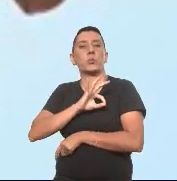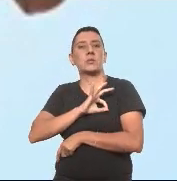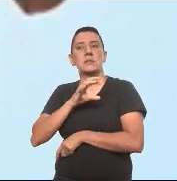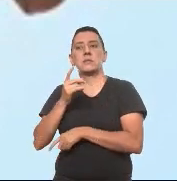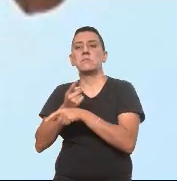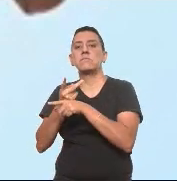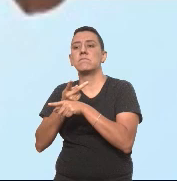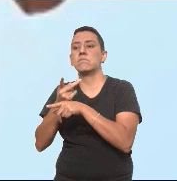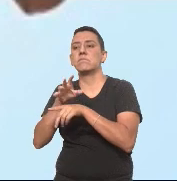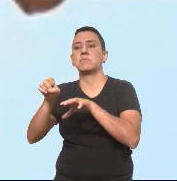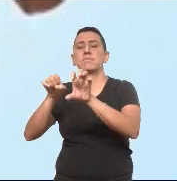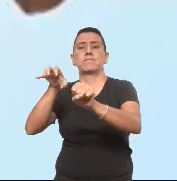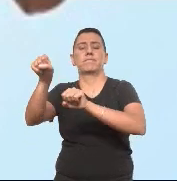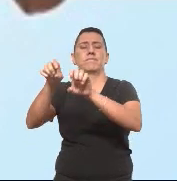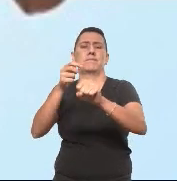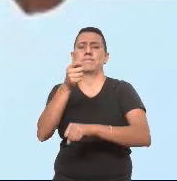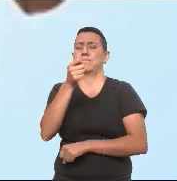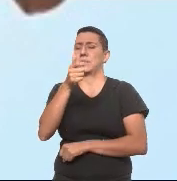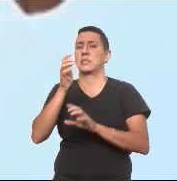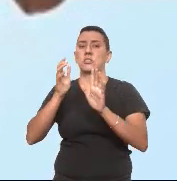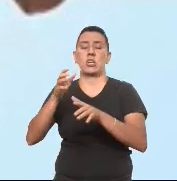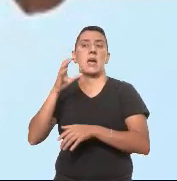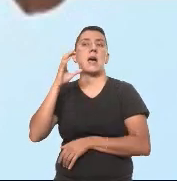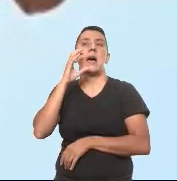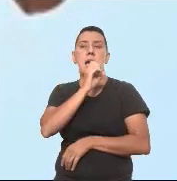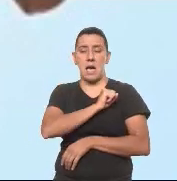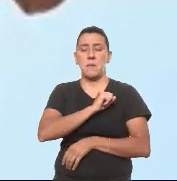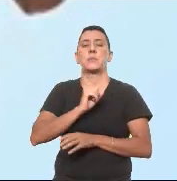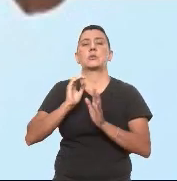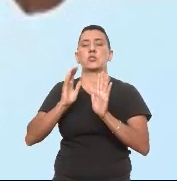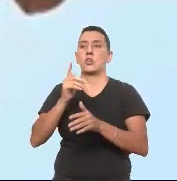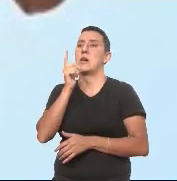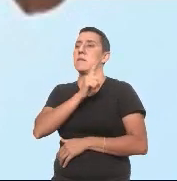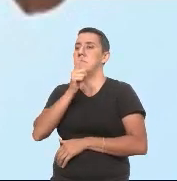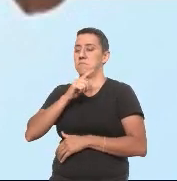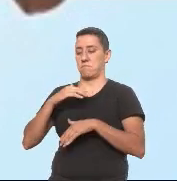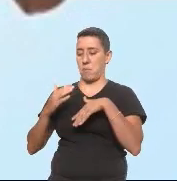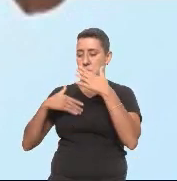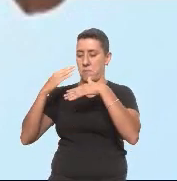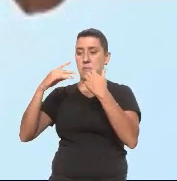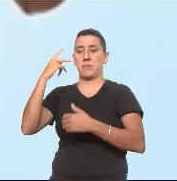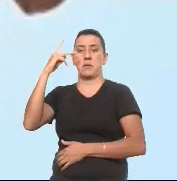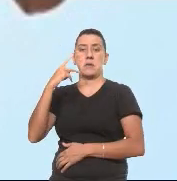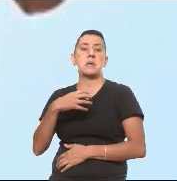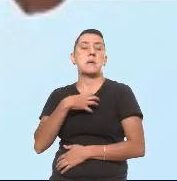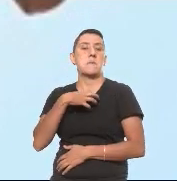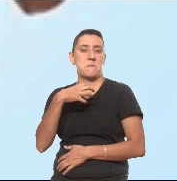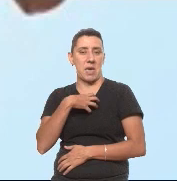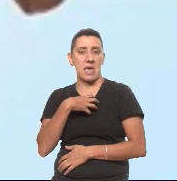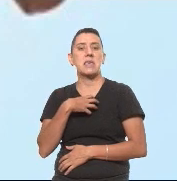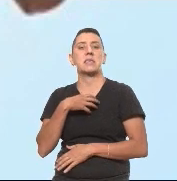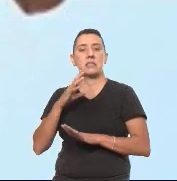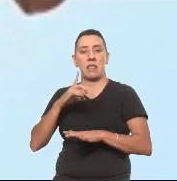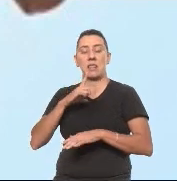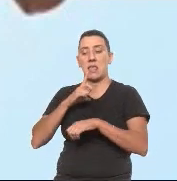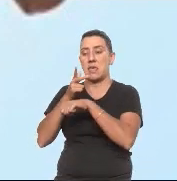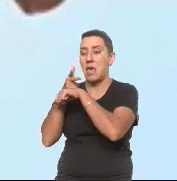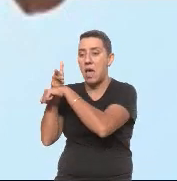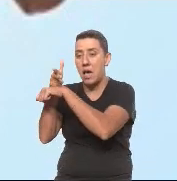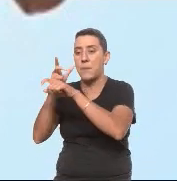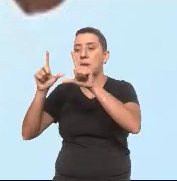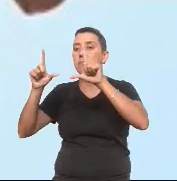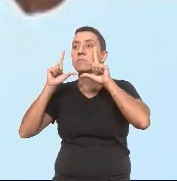pessoas criminosas e assim por diante Então isso é um benefício Grande para uma cidade para um estado